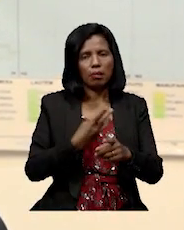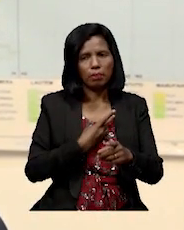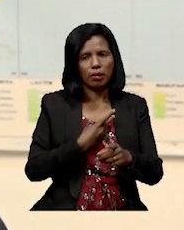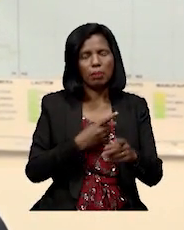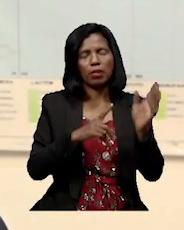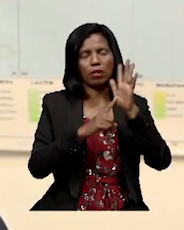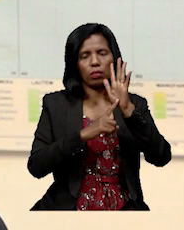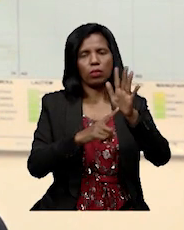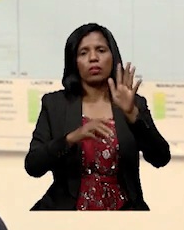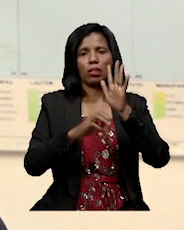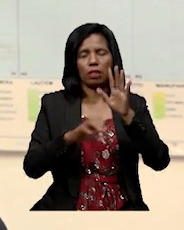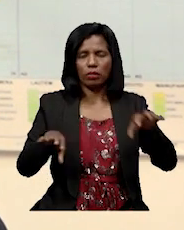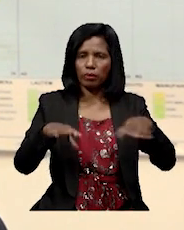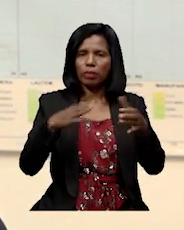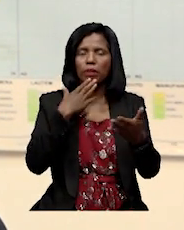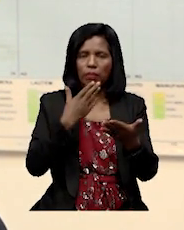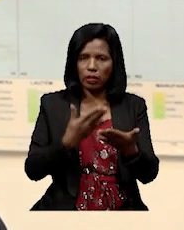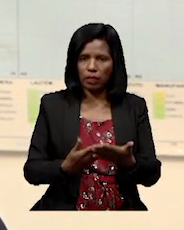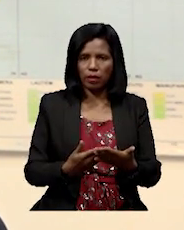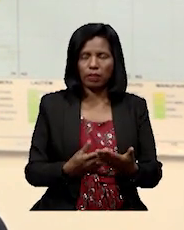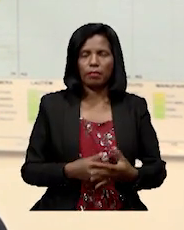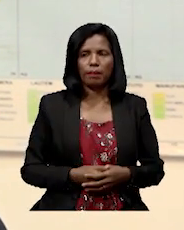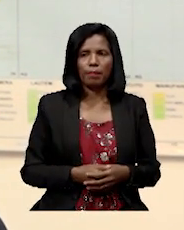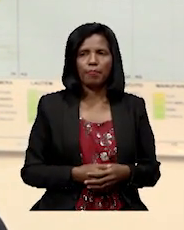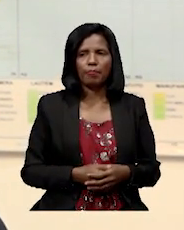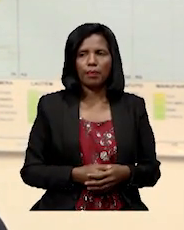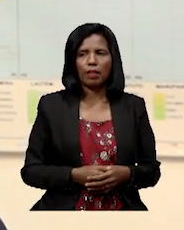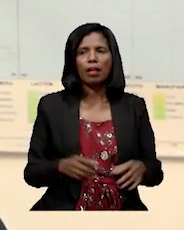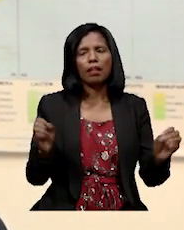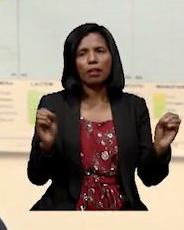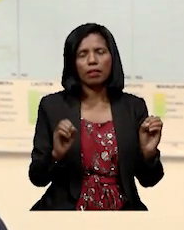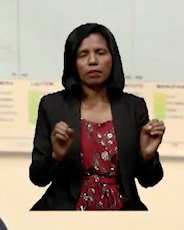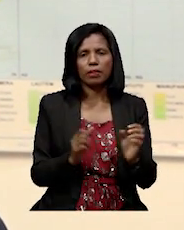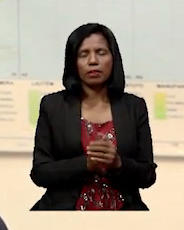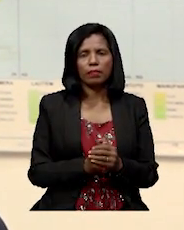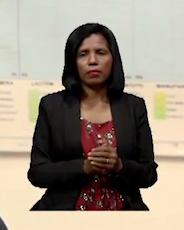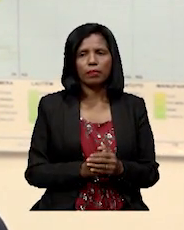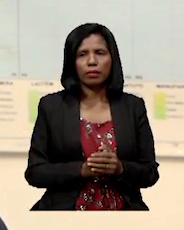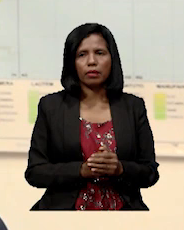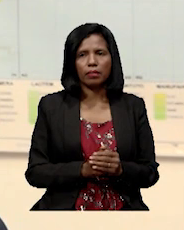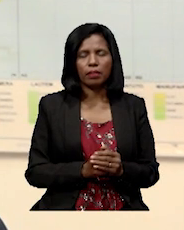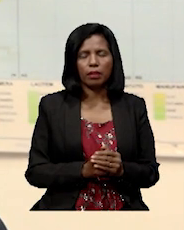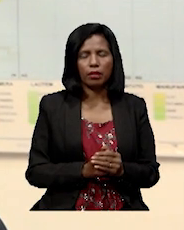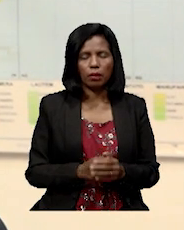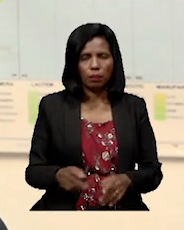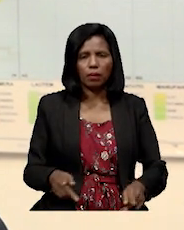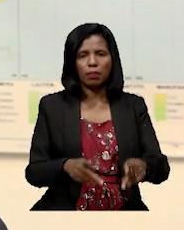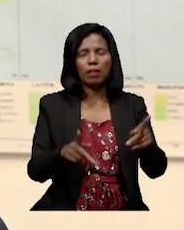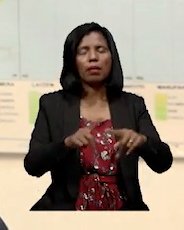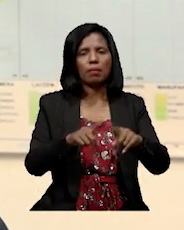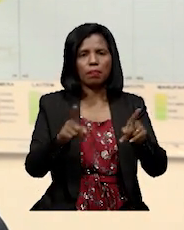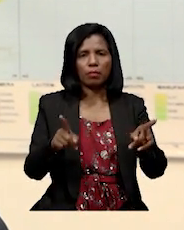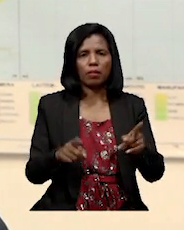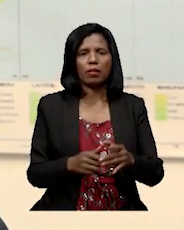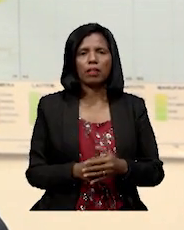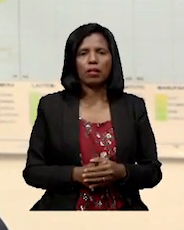be profissional liu, no assunto ida fali ne laos competência relação pública mai be ida ne laos